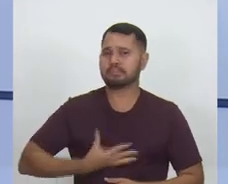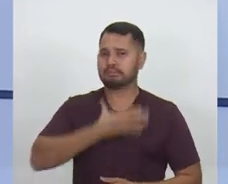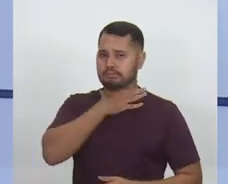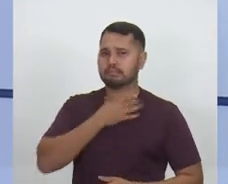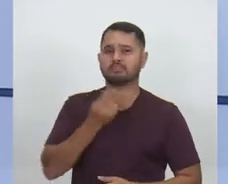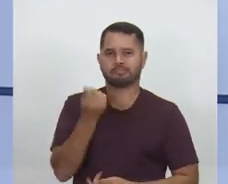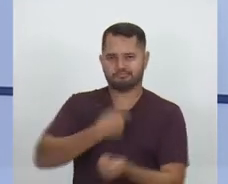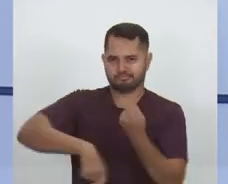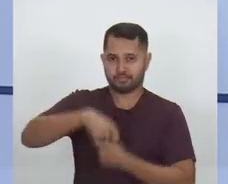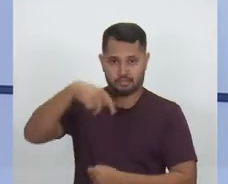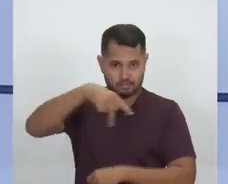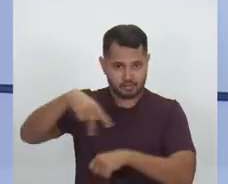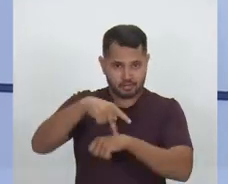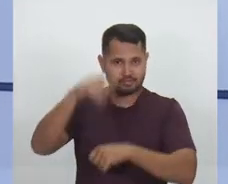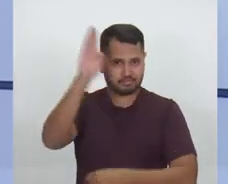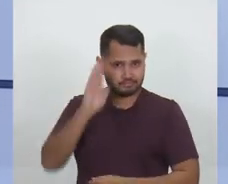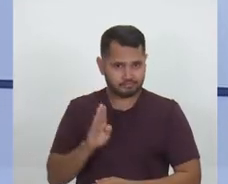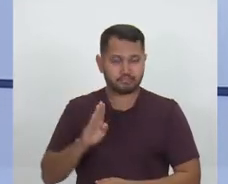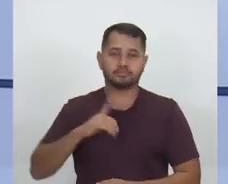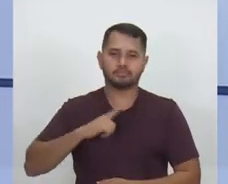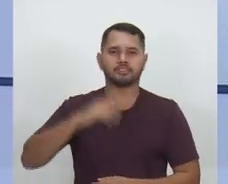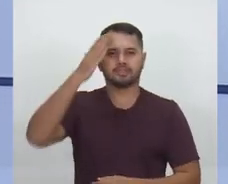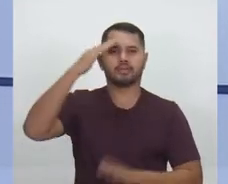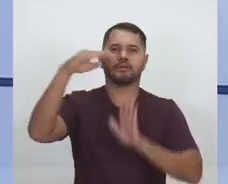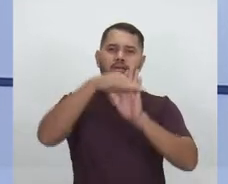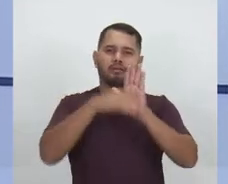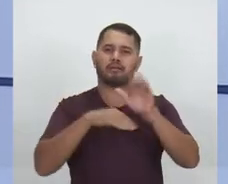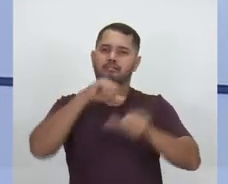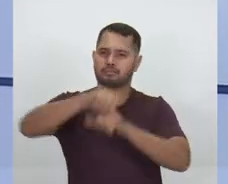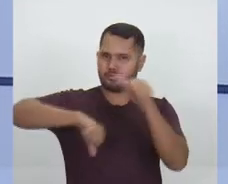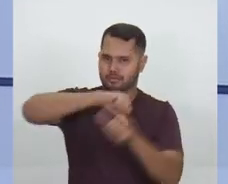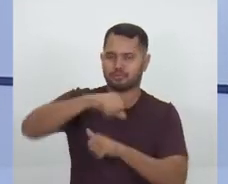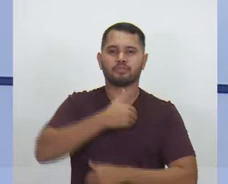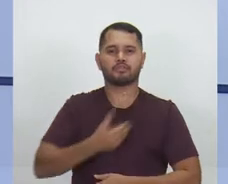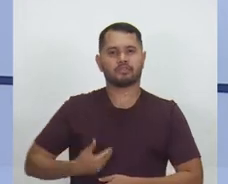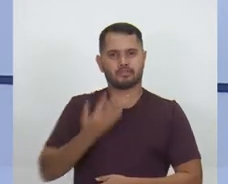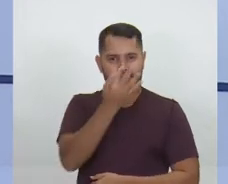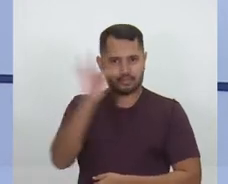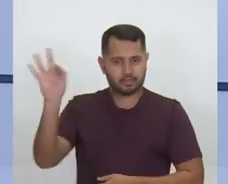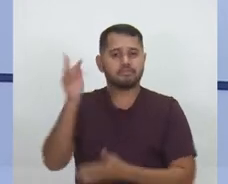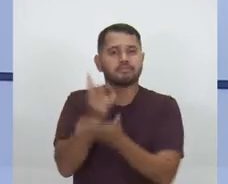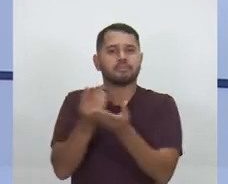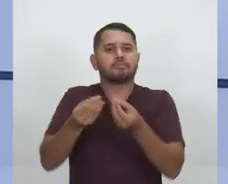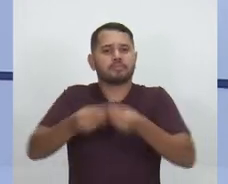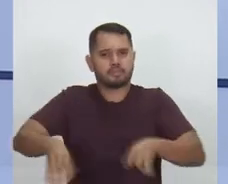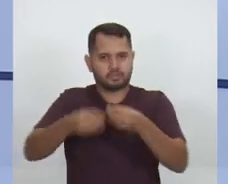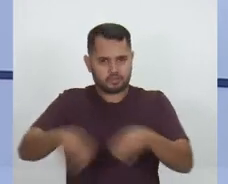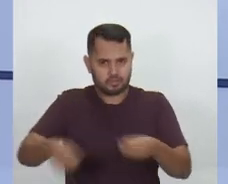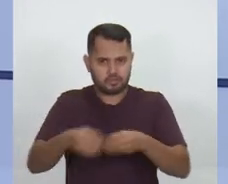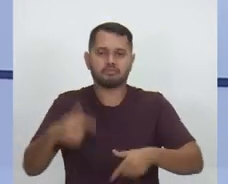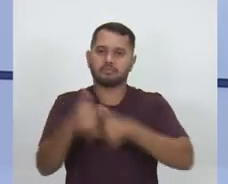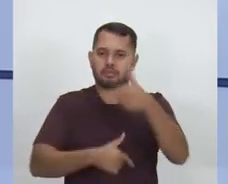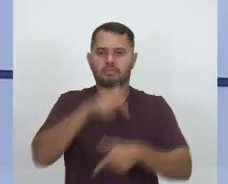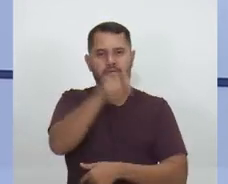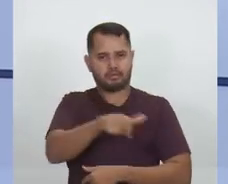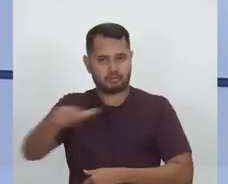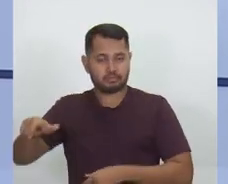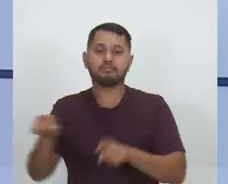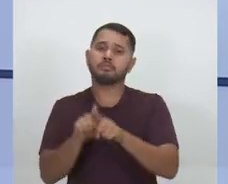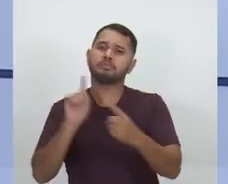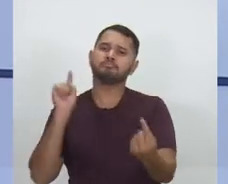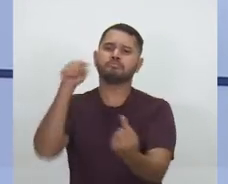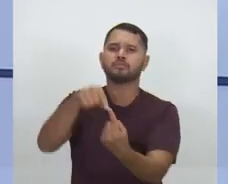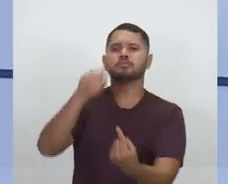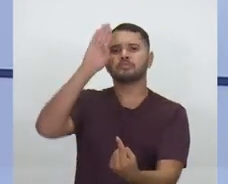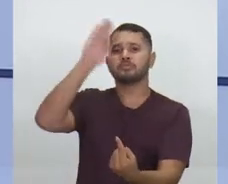do país a reforma trabalhista do governo federal tem prejudicado e muito trabalhador e vai atingir principalmente